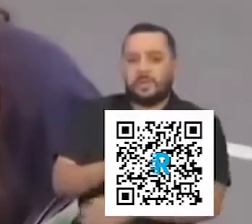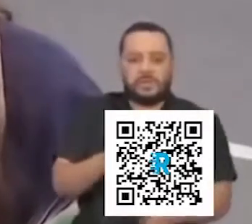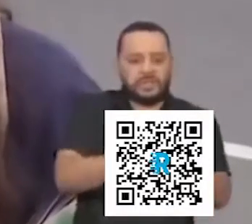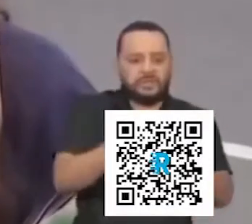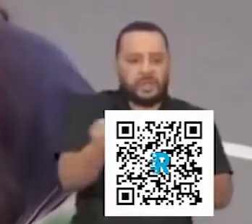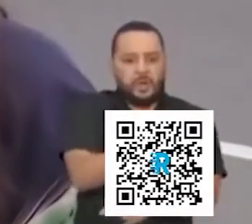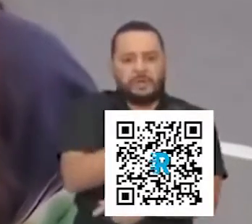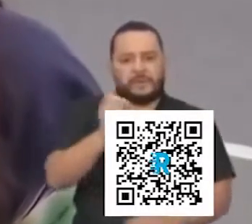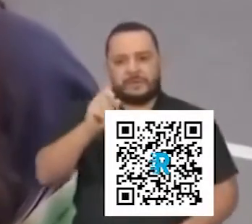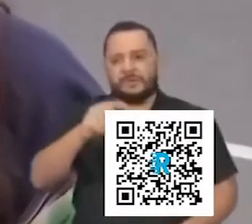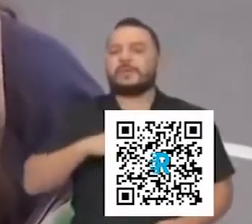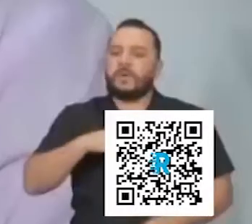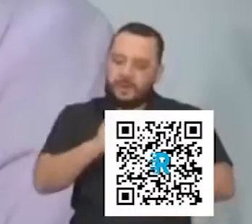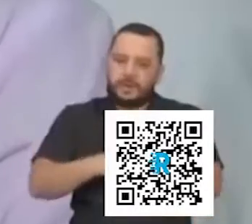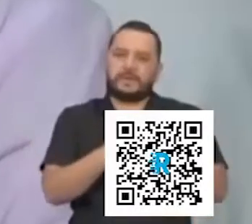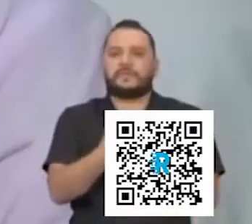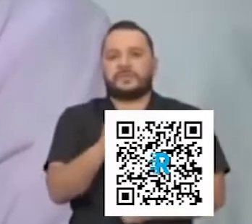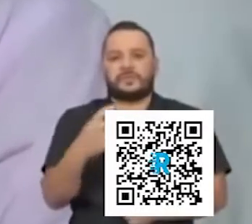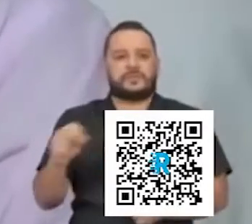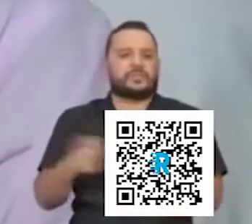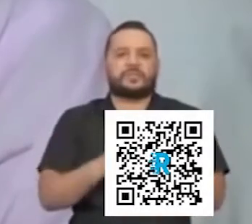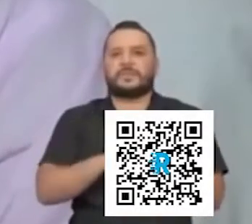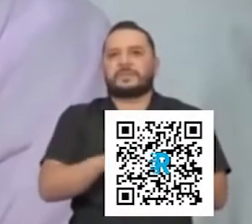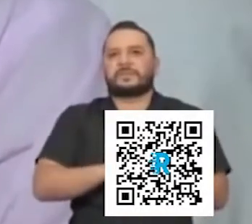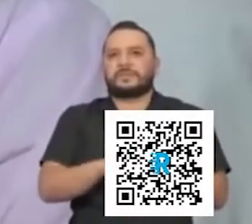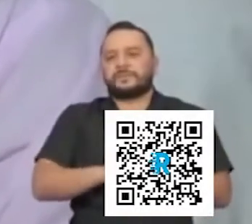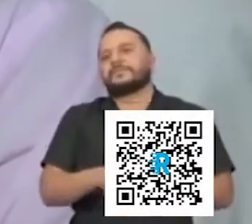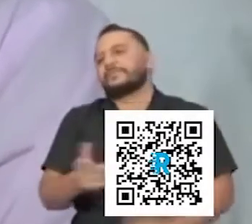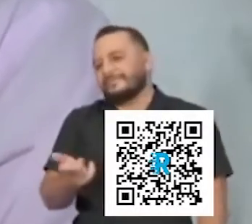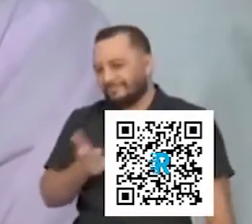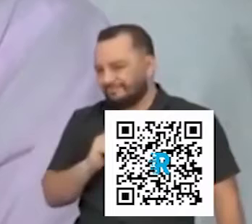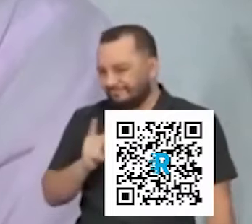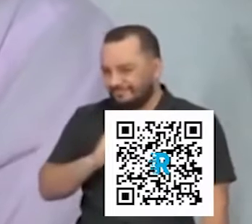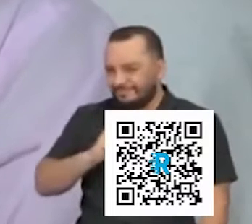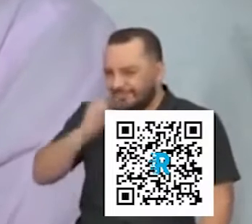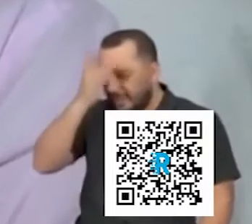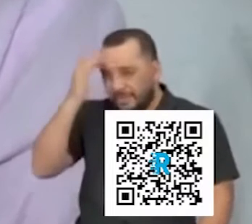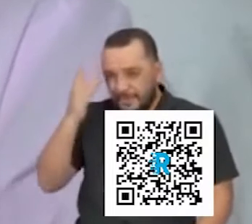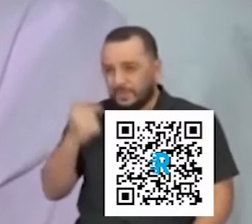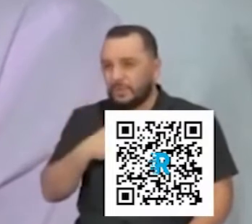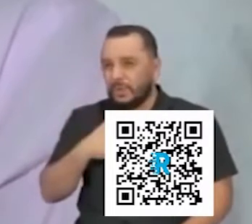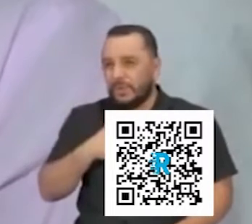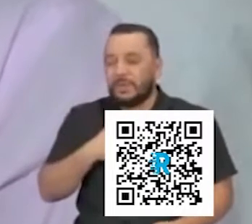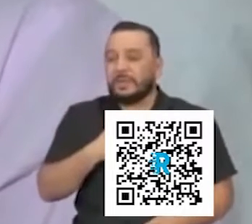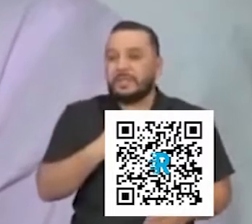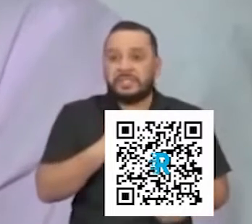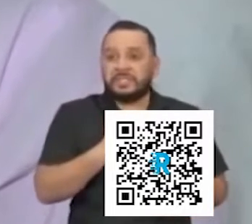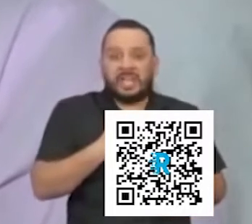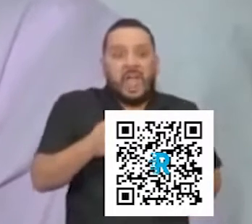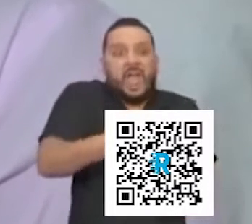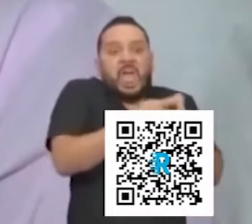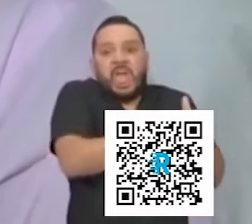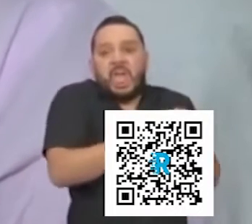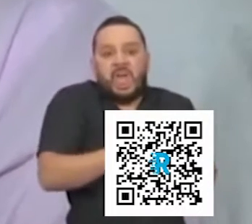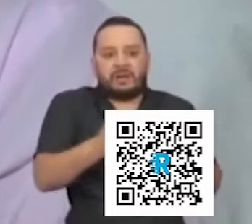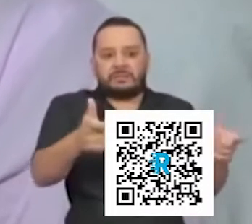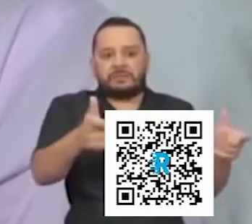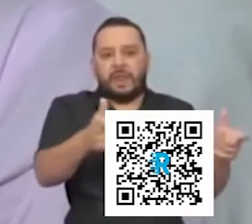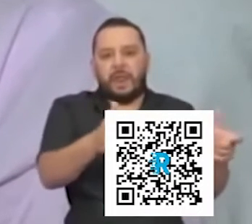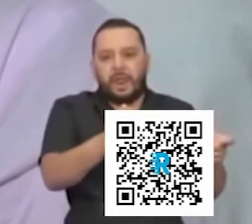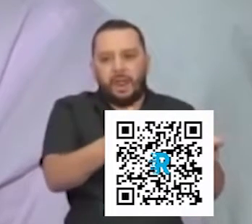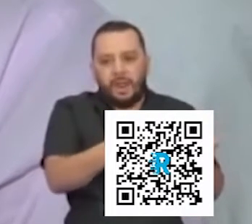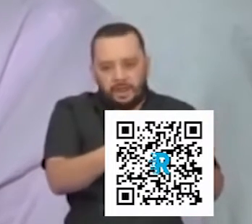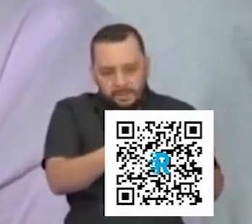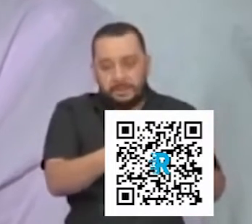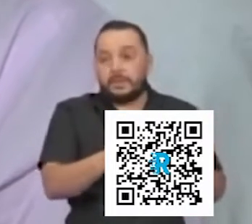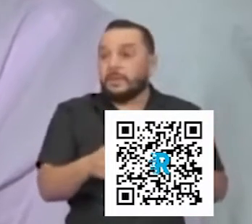comecei 2020 sem dívidas. Essa pequena queda da inadimplência, ela não é refletida pela queda da Selic